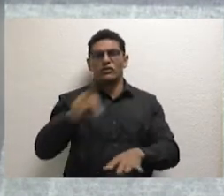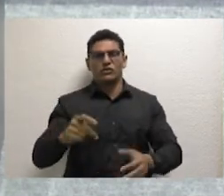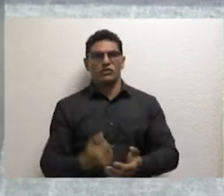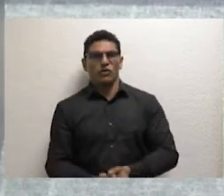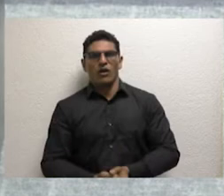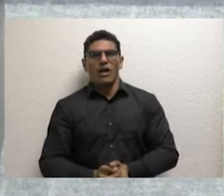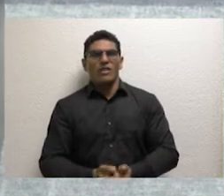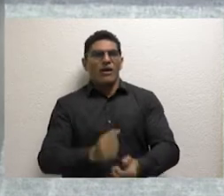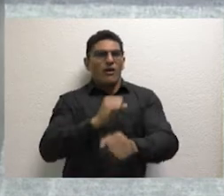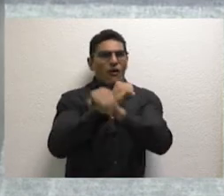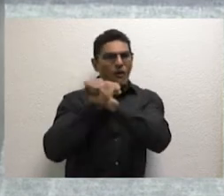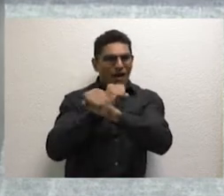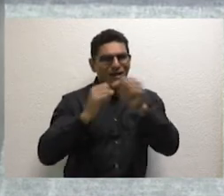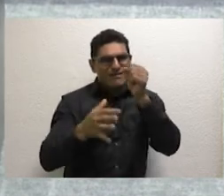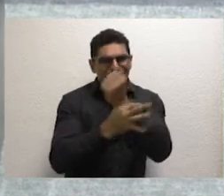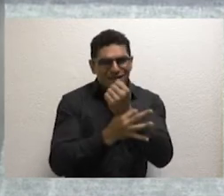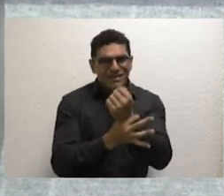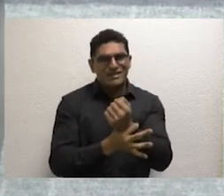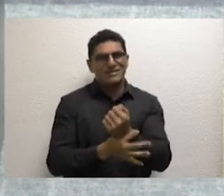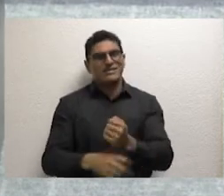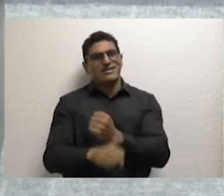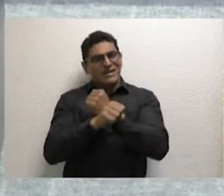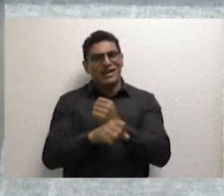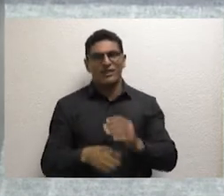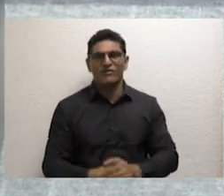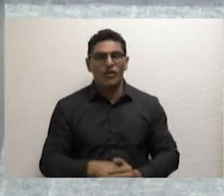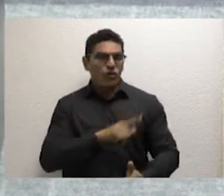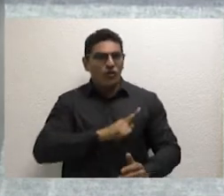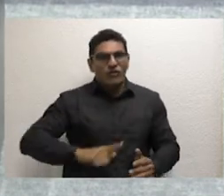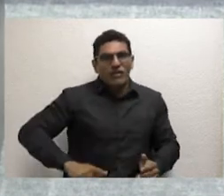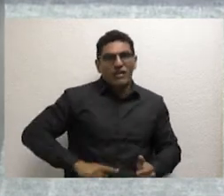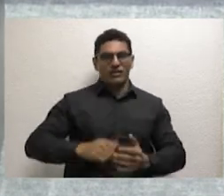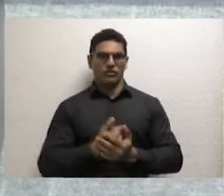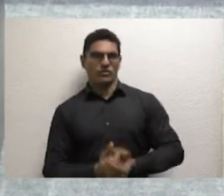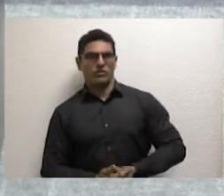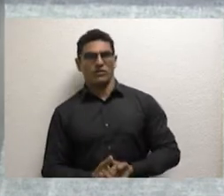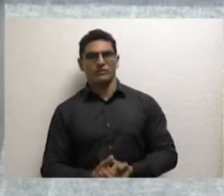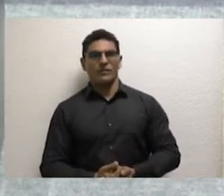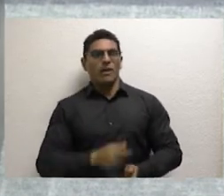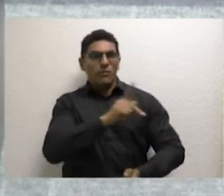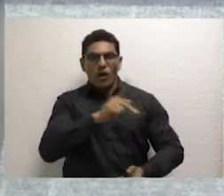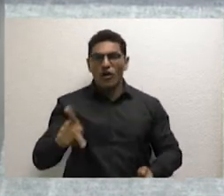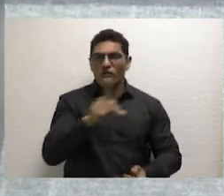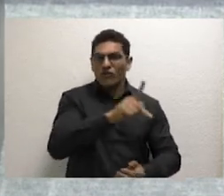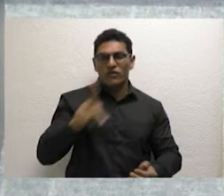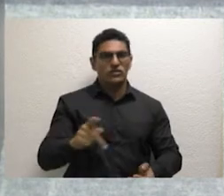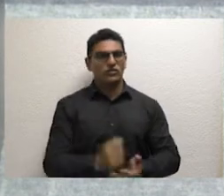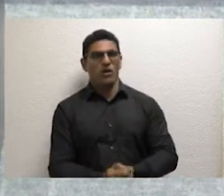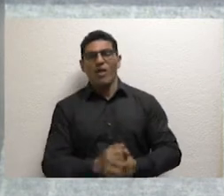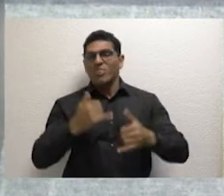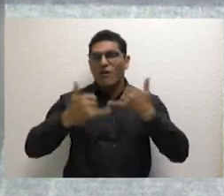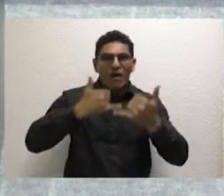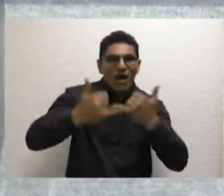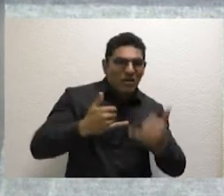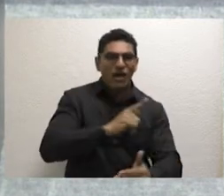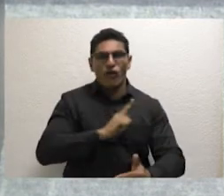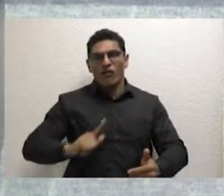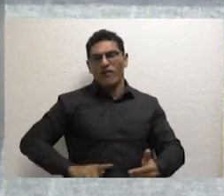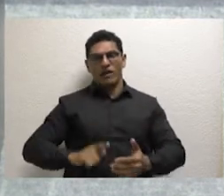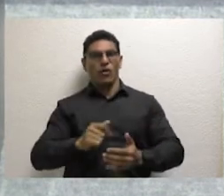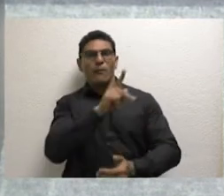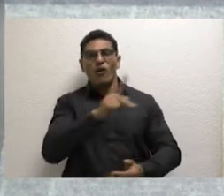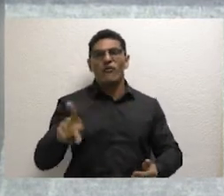é escravo do governador professor não é refém do governador professor não é brinquedo de governador